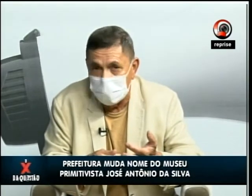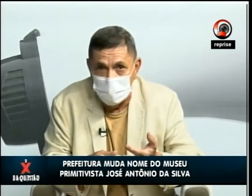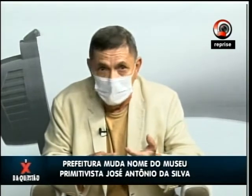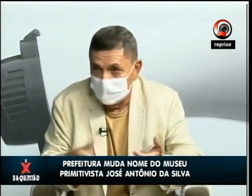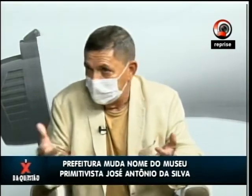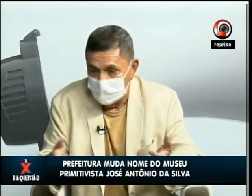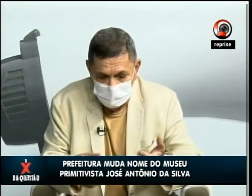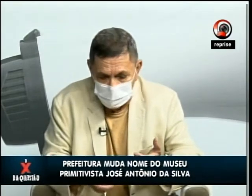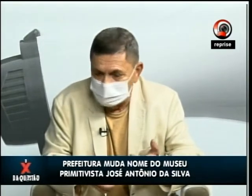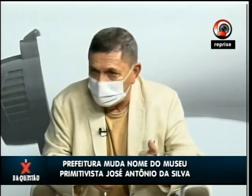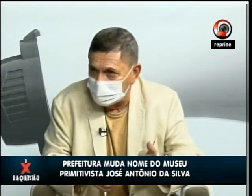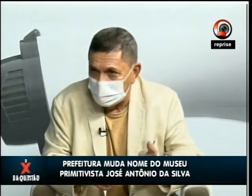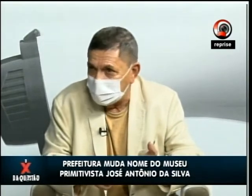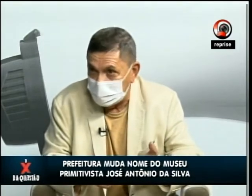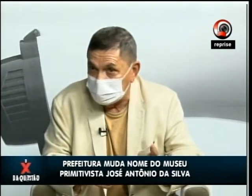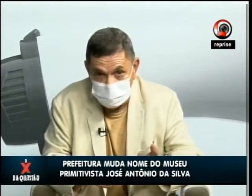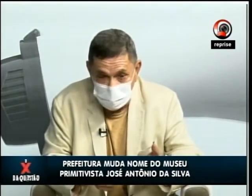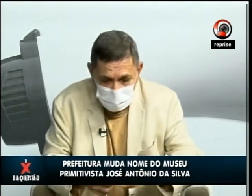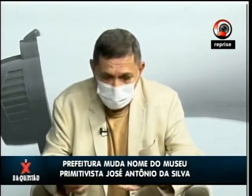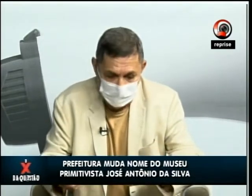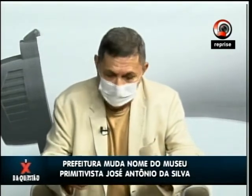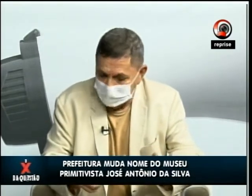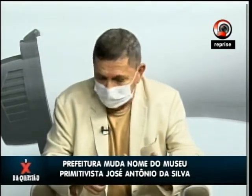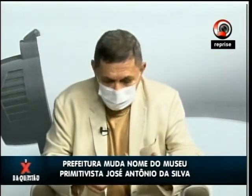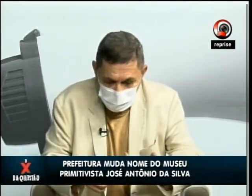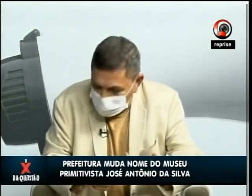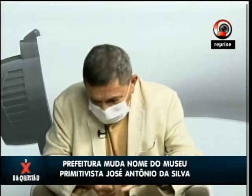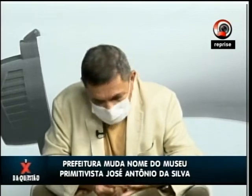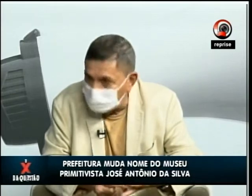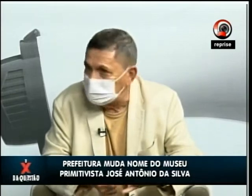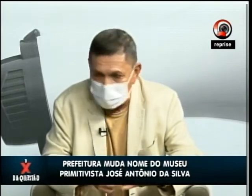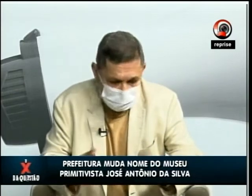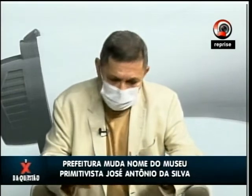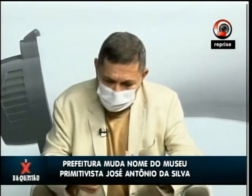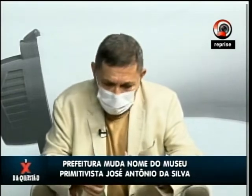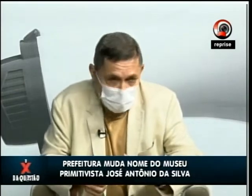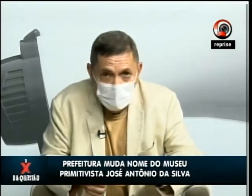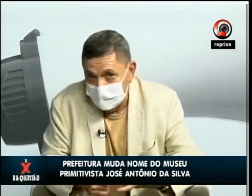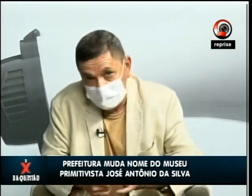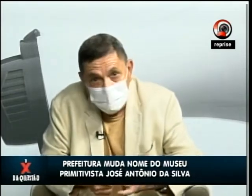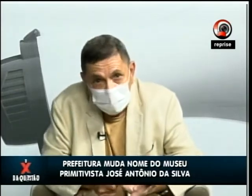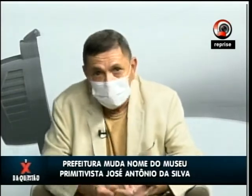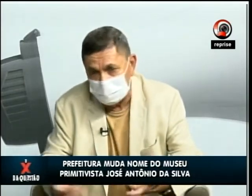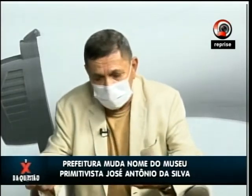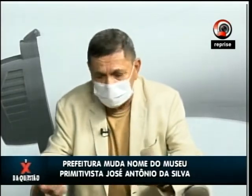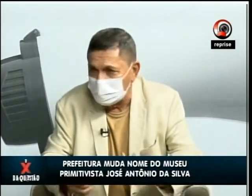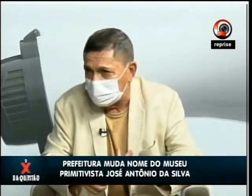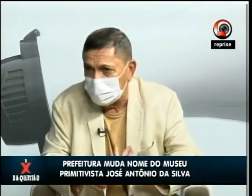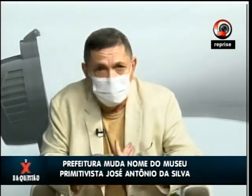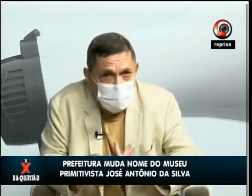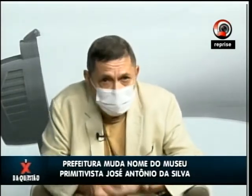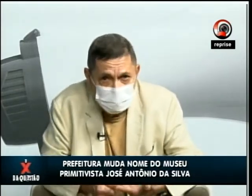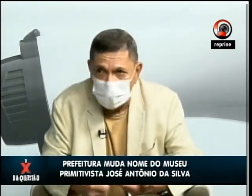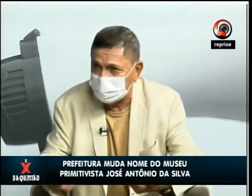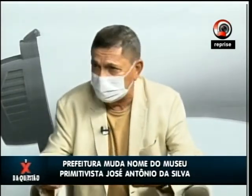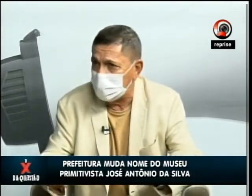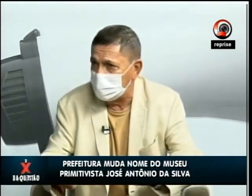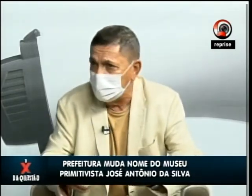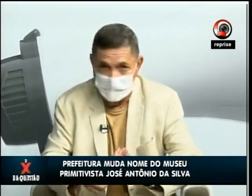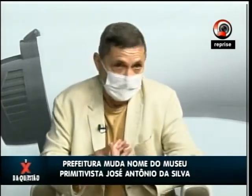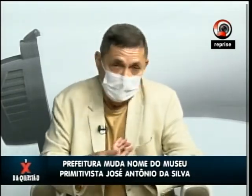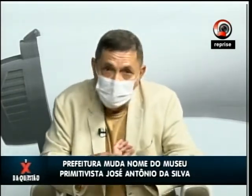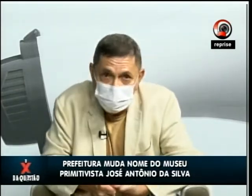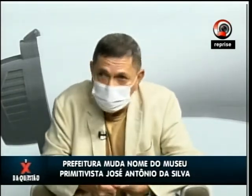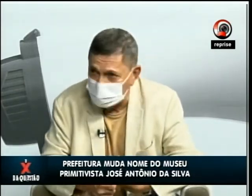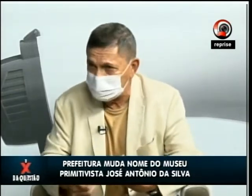da da América Latina no Museu de Arte Moderna de São Paulo na pinacoteca do estado no Museu de